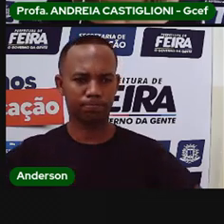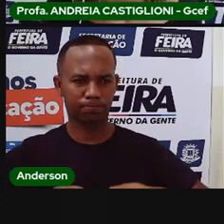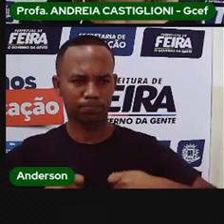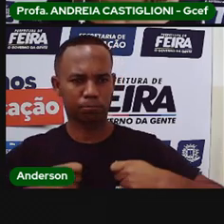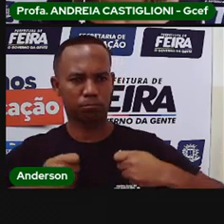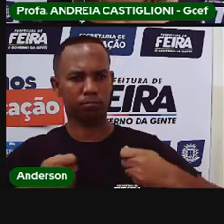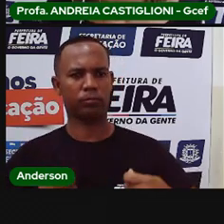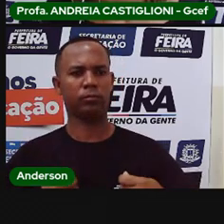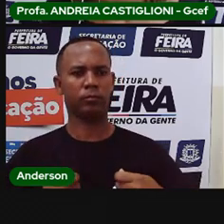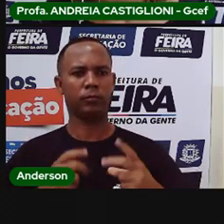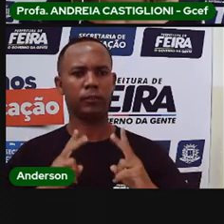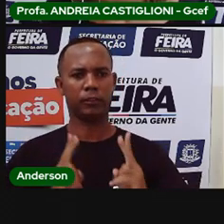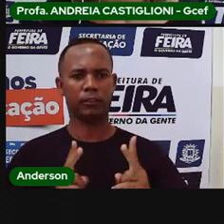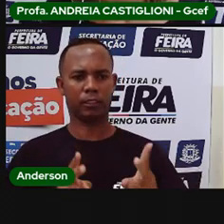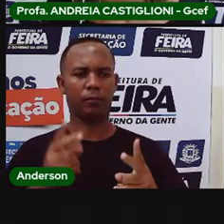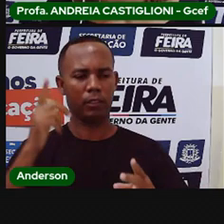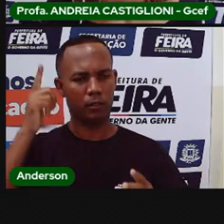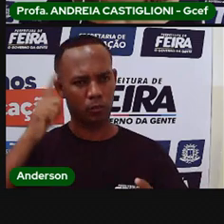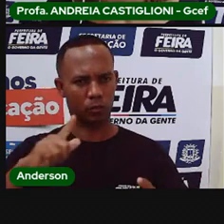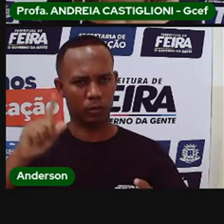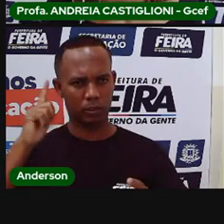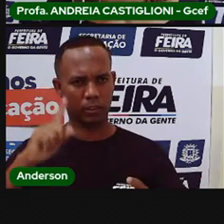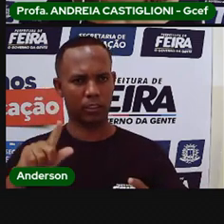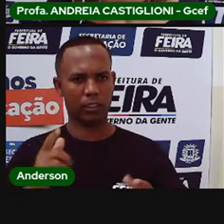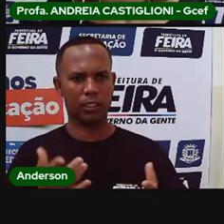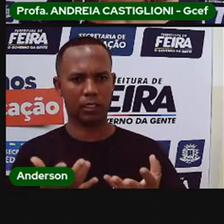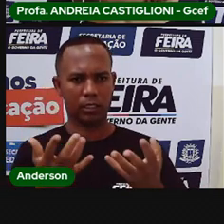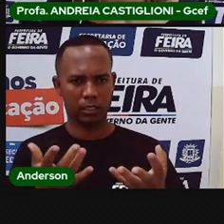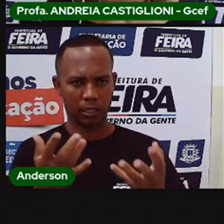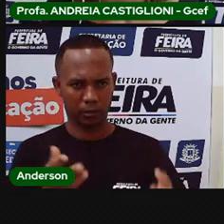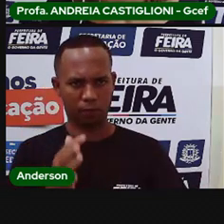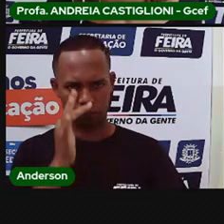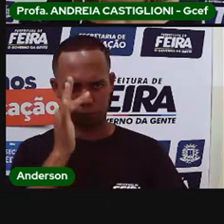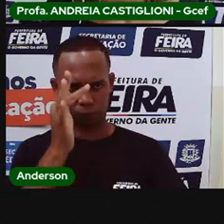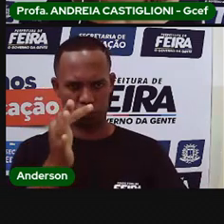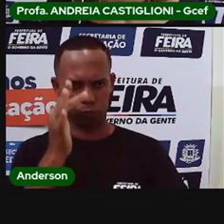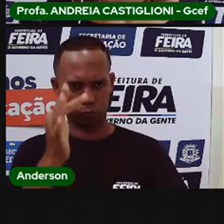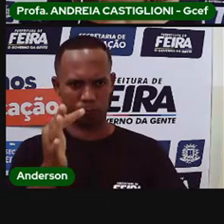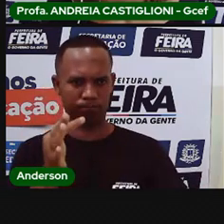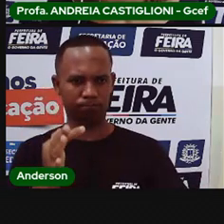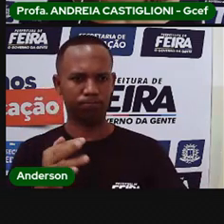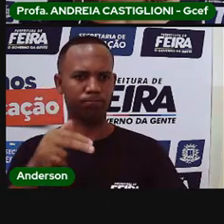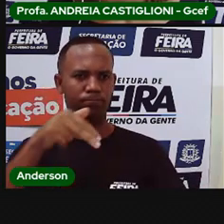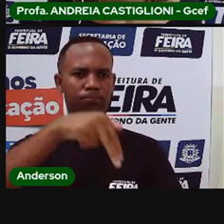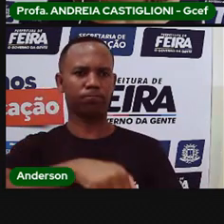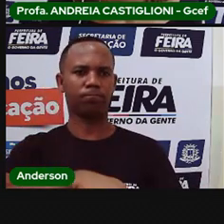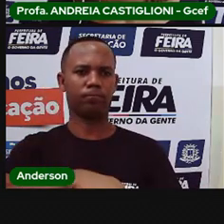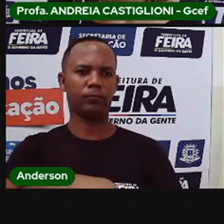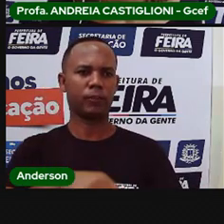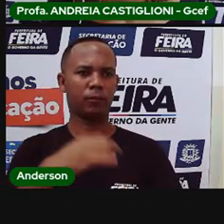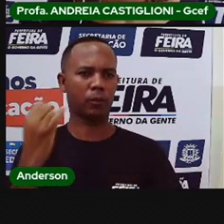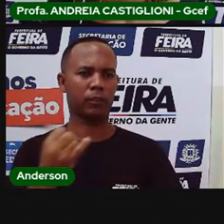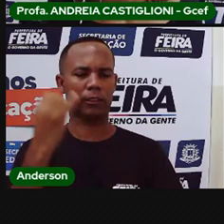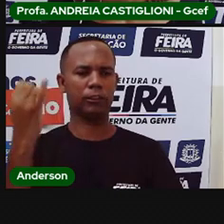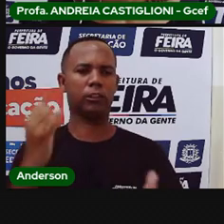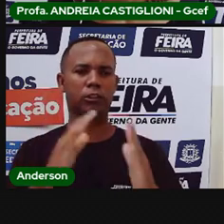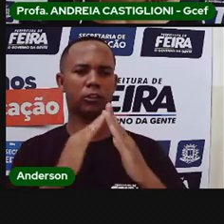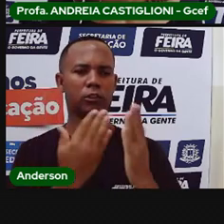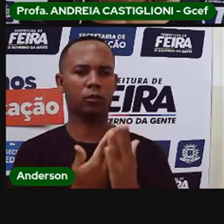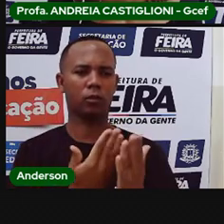para você conseguir aquilo que você quer e ter esse destaque. Então, na escola, é sempre importante